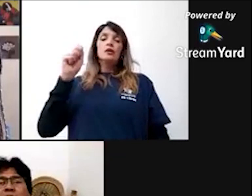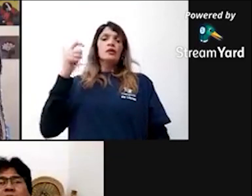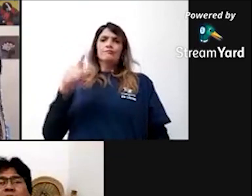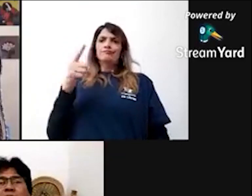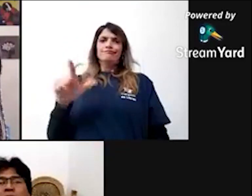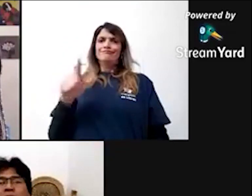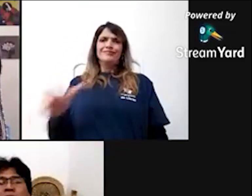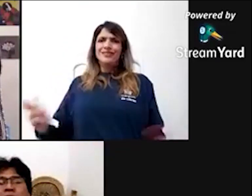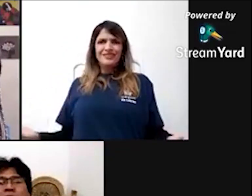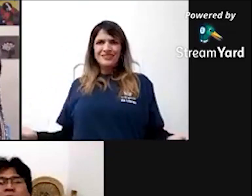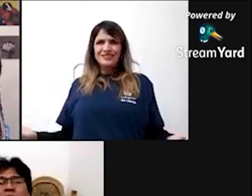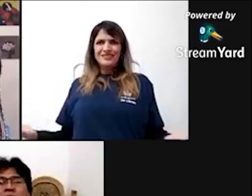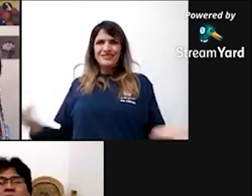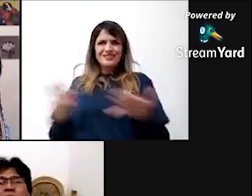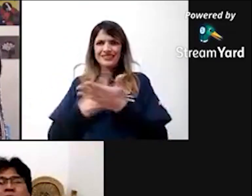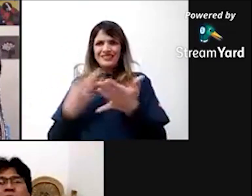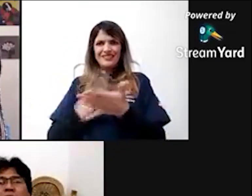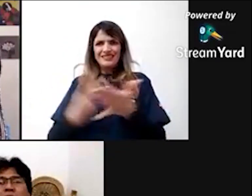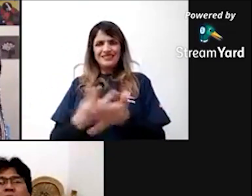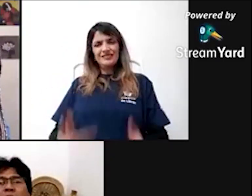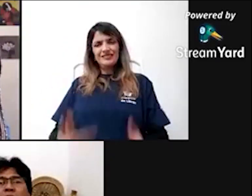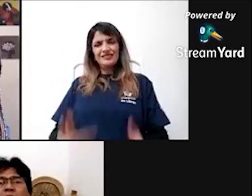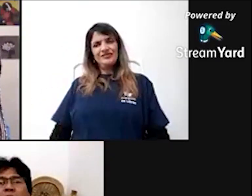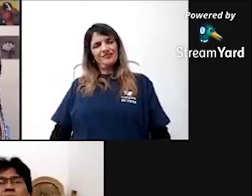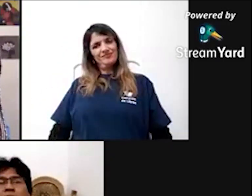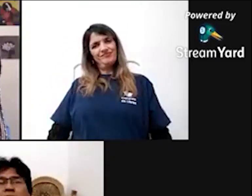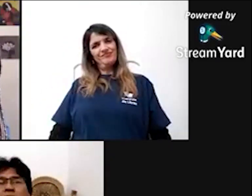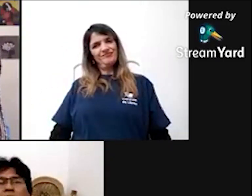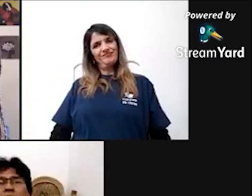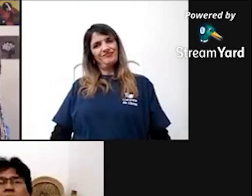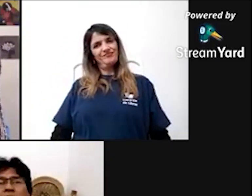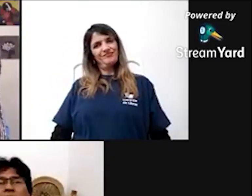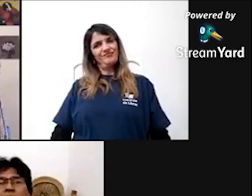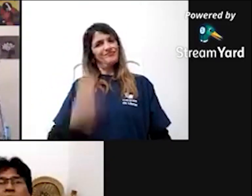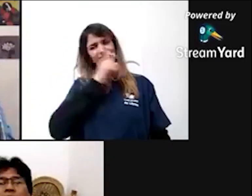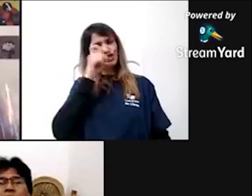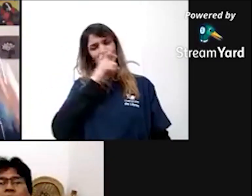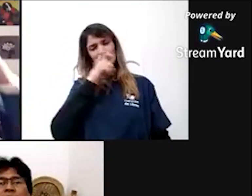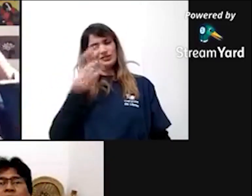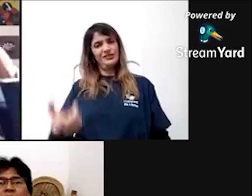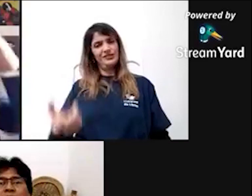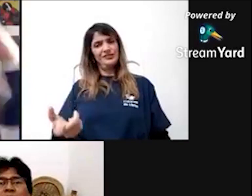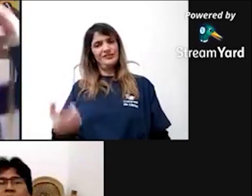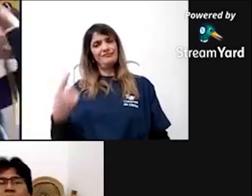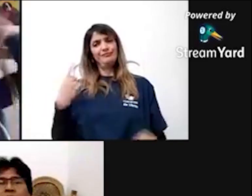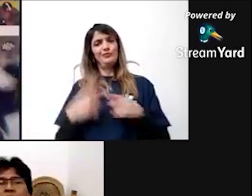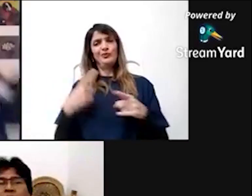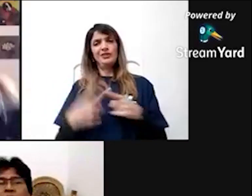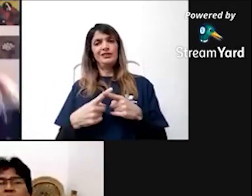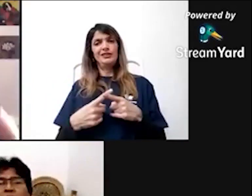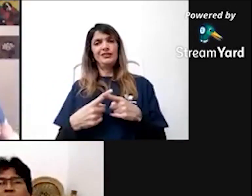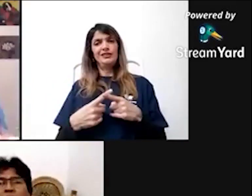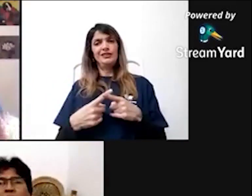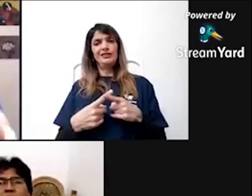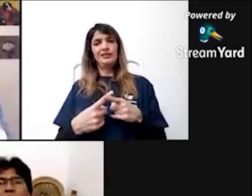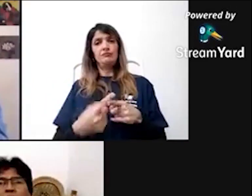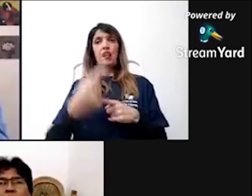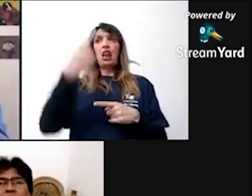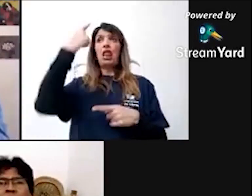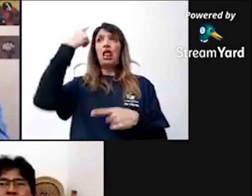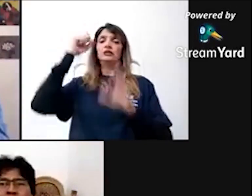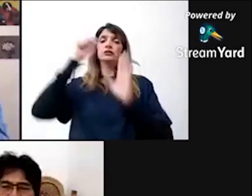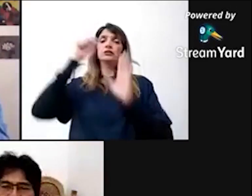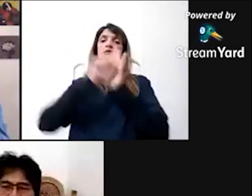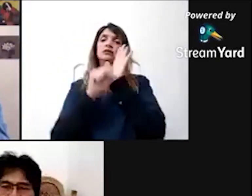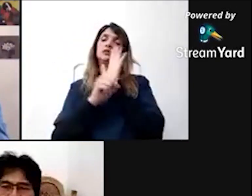existe. Tá certo? Ele é uma ficção, porque ele está ligado à ideia do passado, do século XVI, e